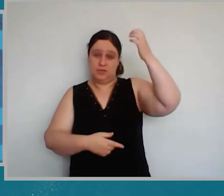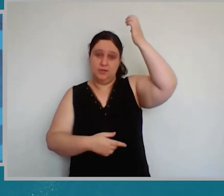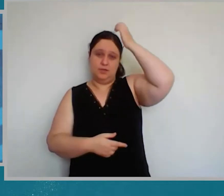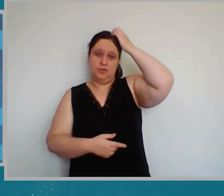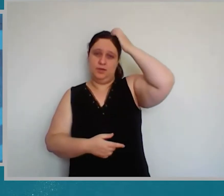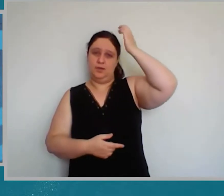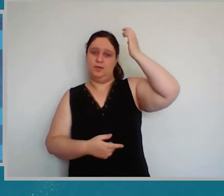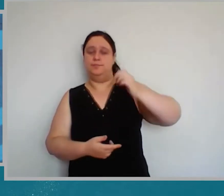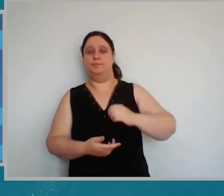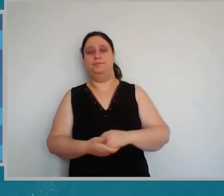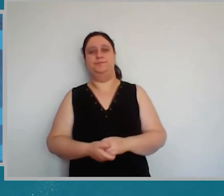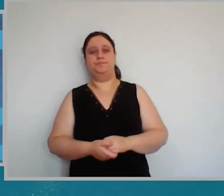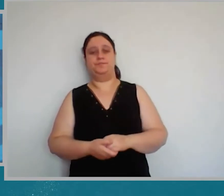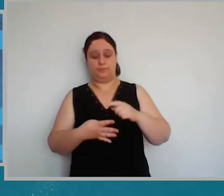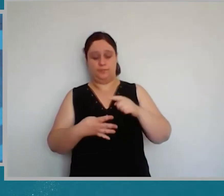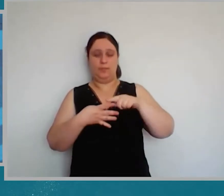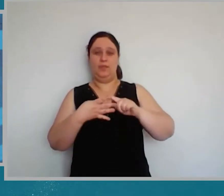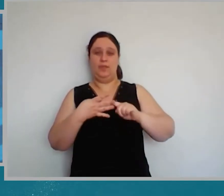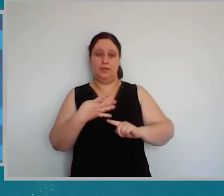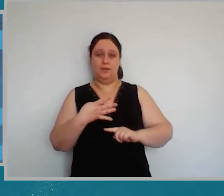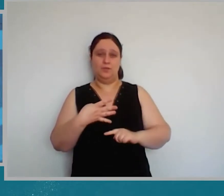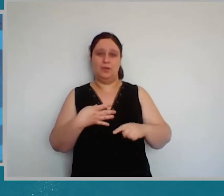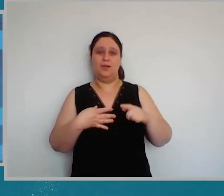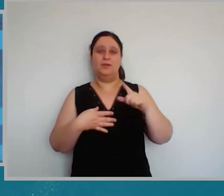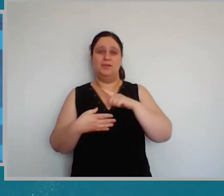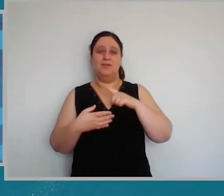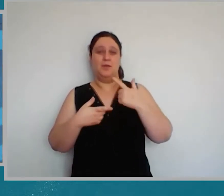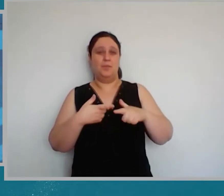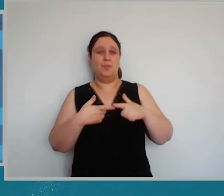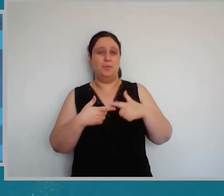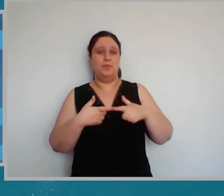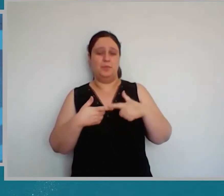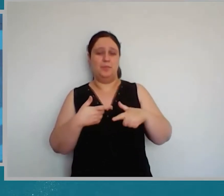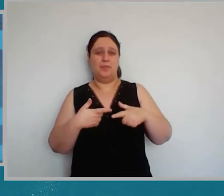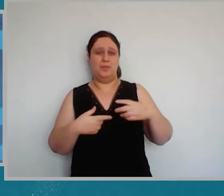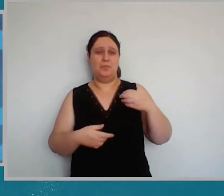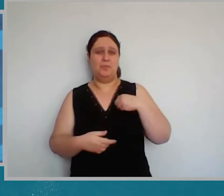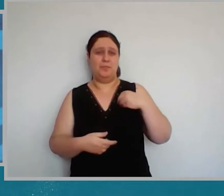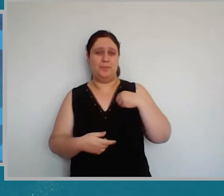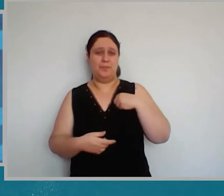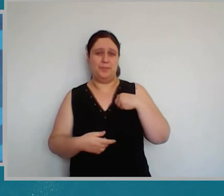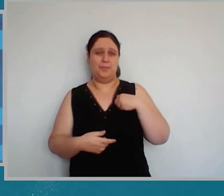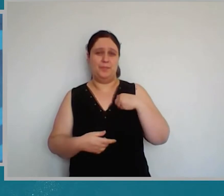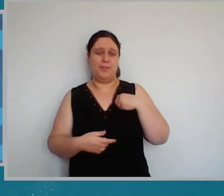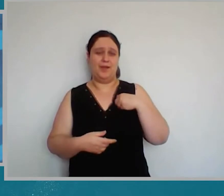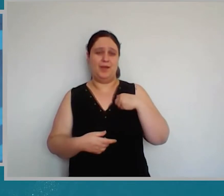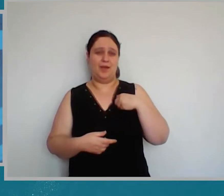Todas as 4 tiveram problemas de pecado na origem da geração de filhos.